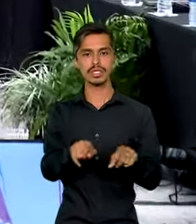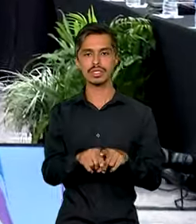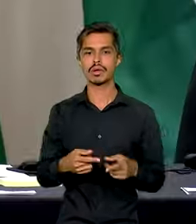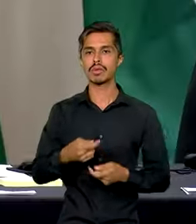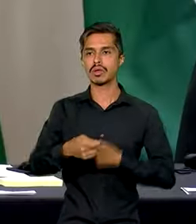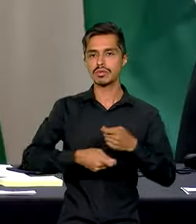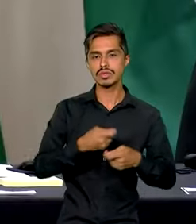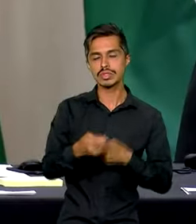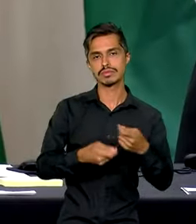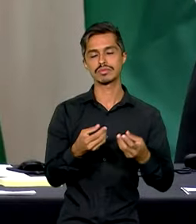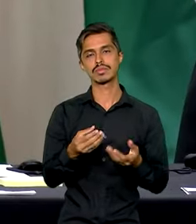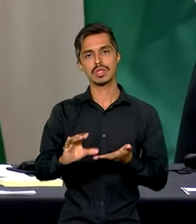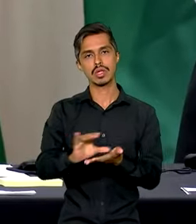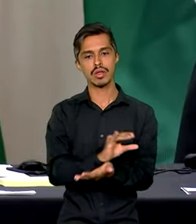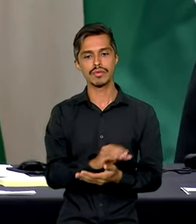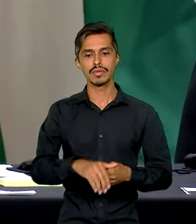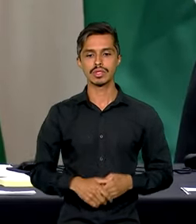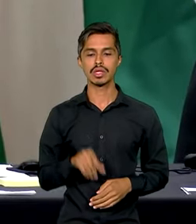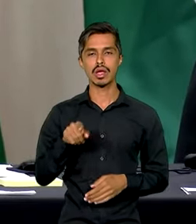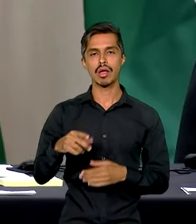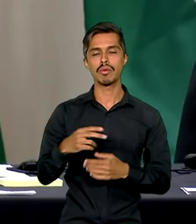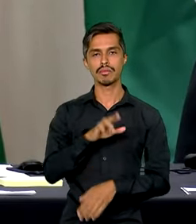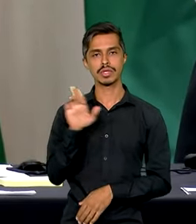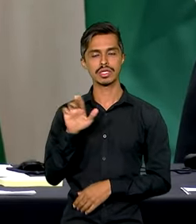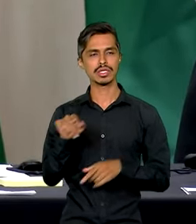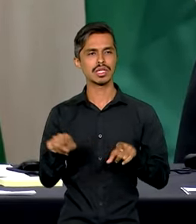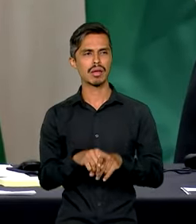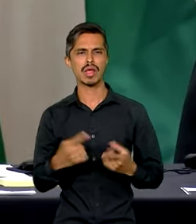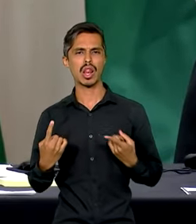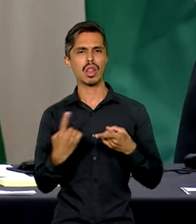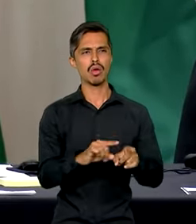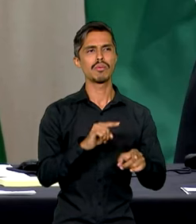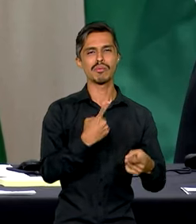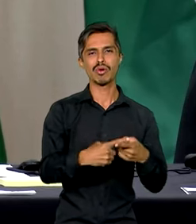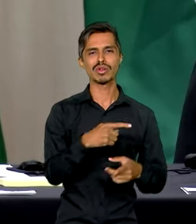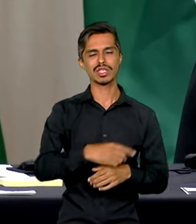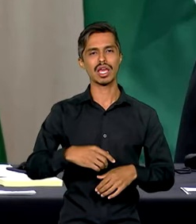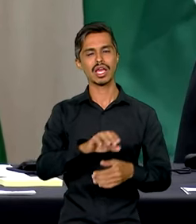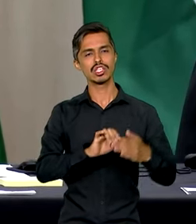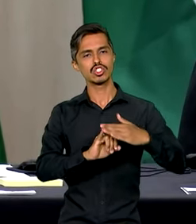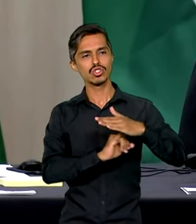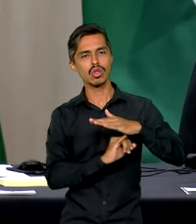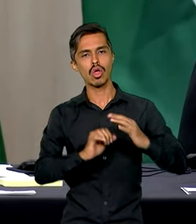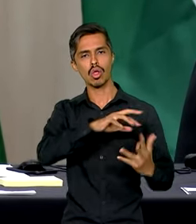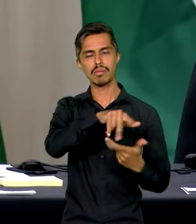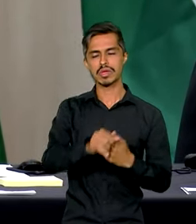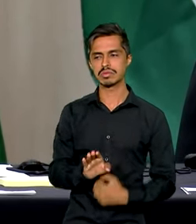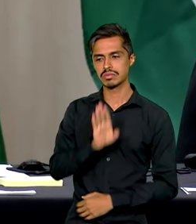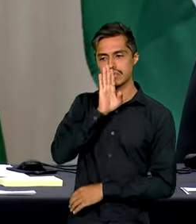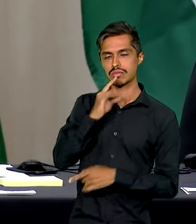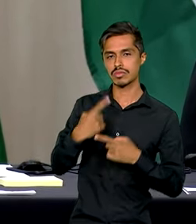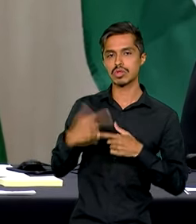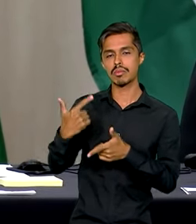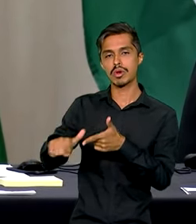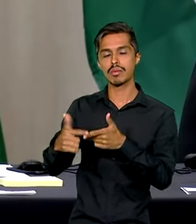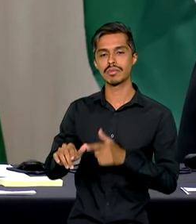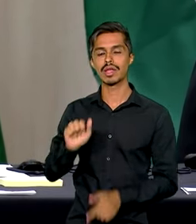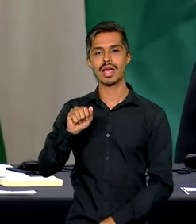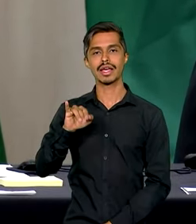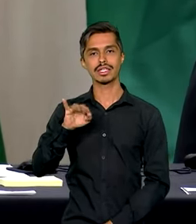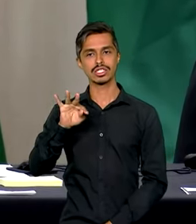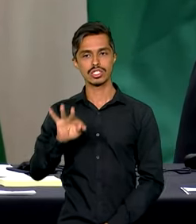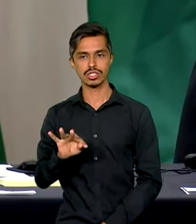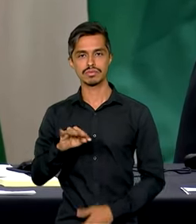financio o presidente também criticou o silêncio das instituições globais a respeito dos problemas do Haiti no